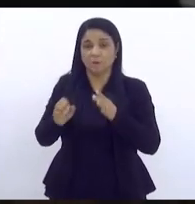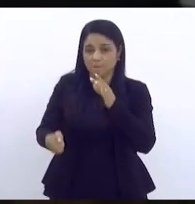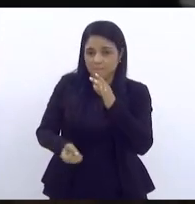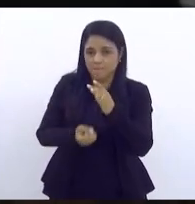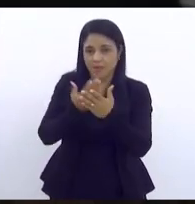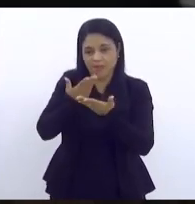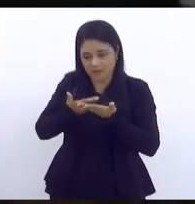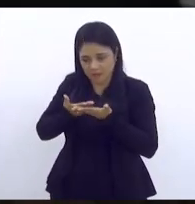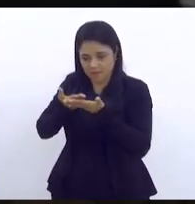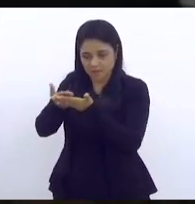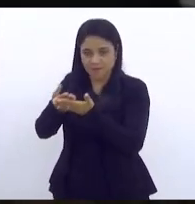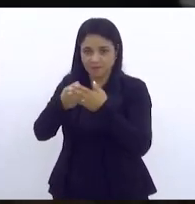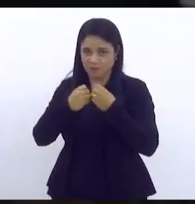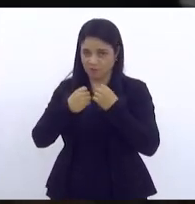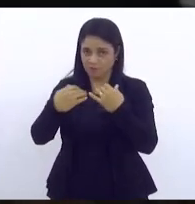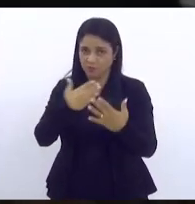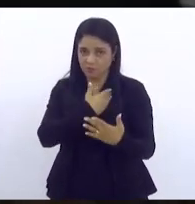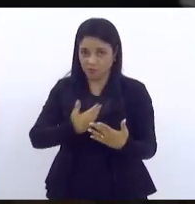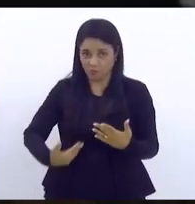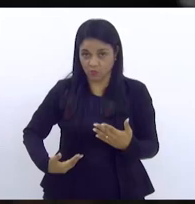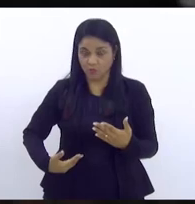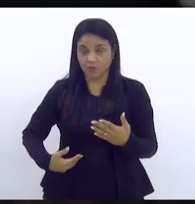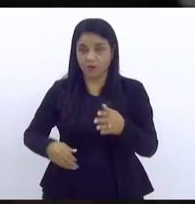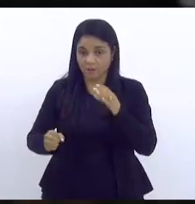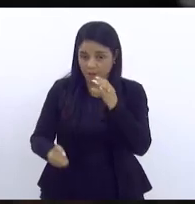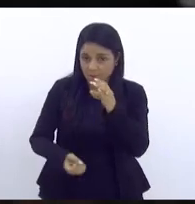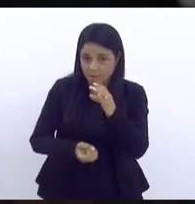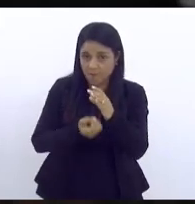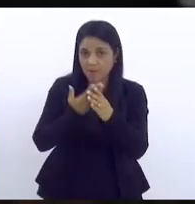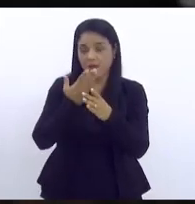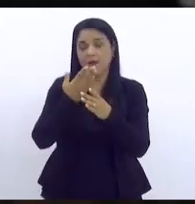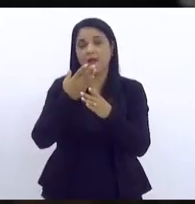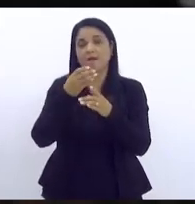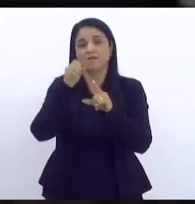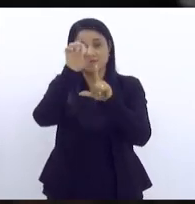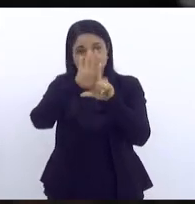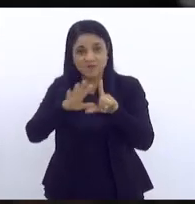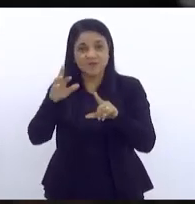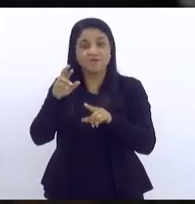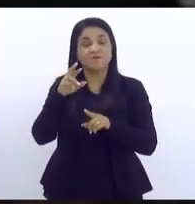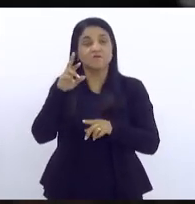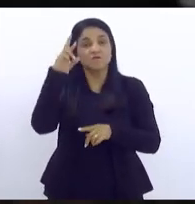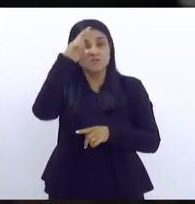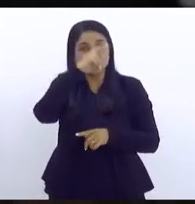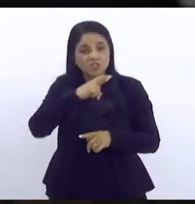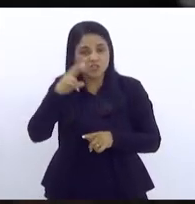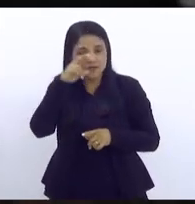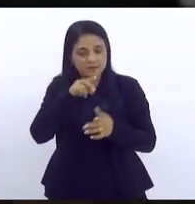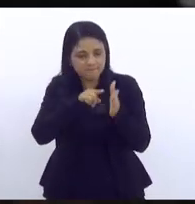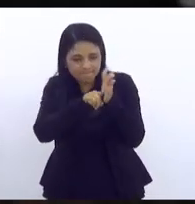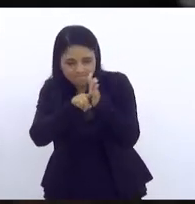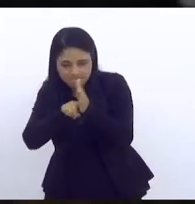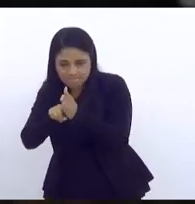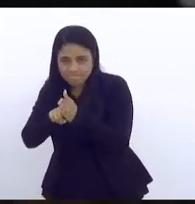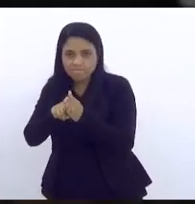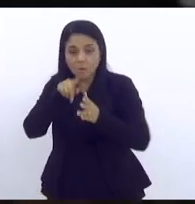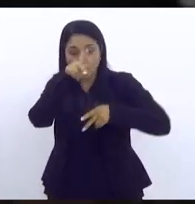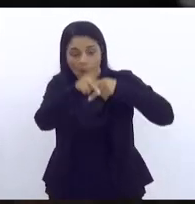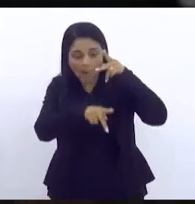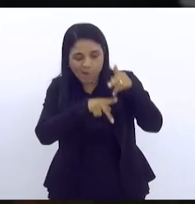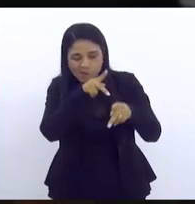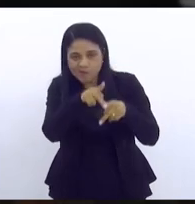nossa audiência pública uma rede de vigilância popular lá em saneamento onde as pessoas poderão mandar